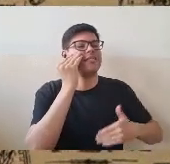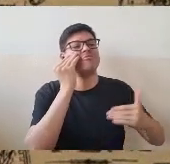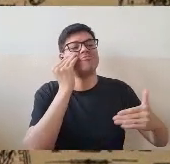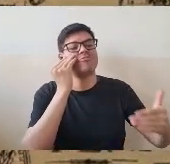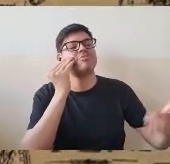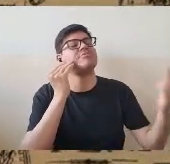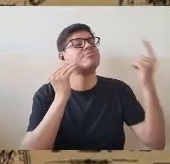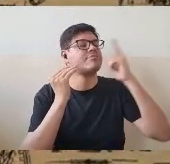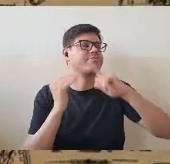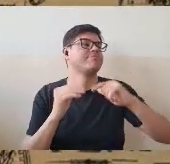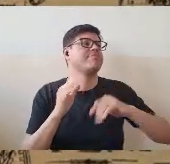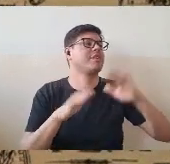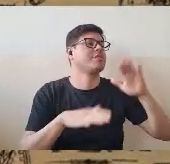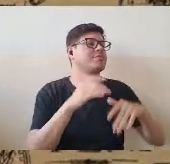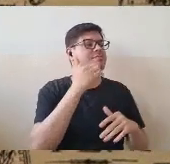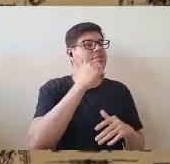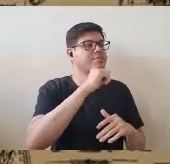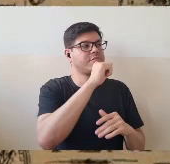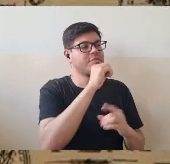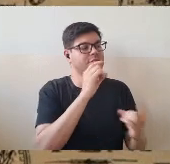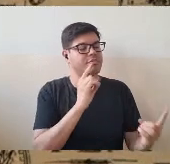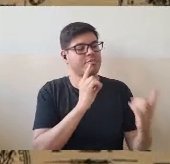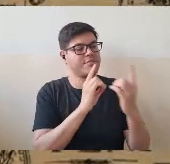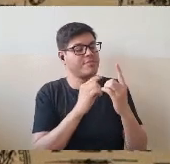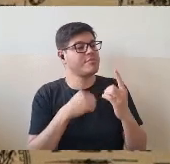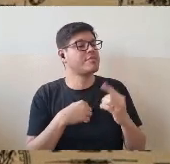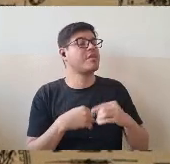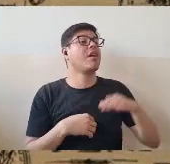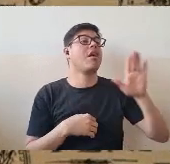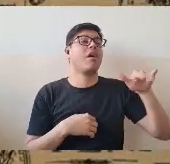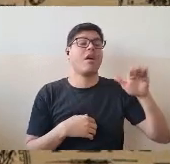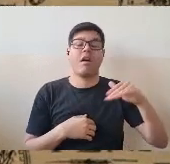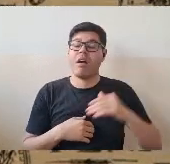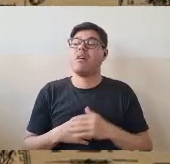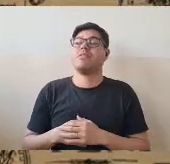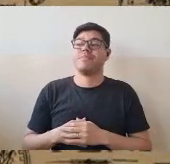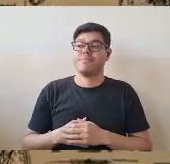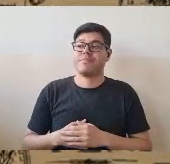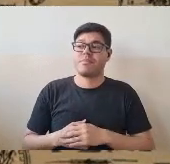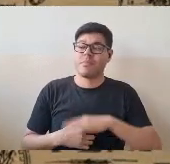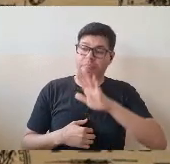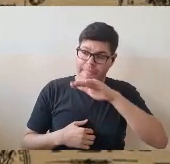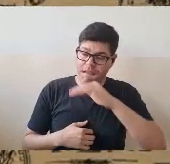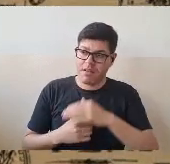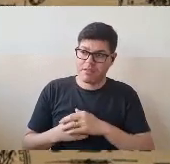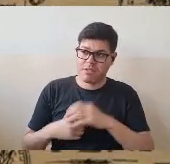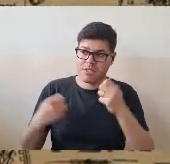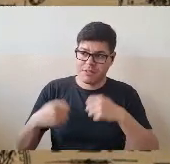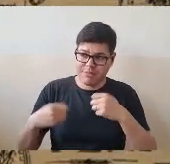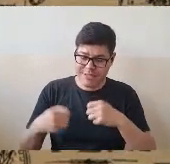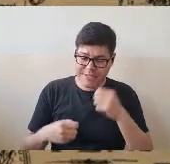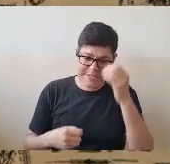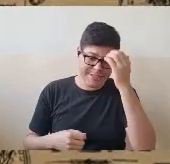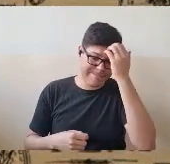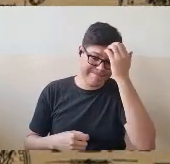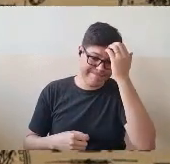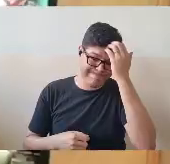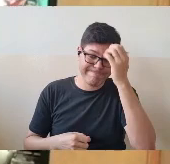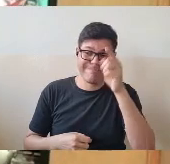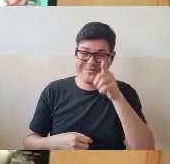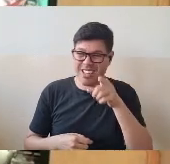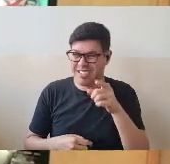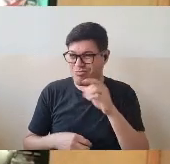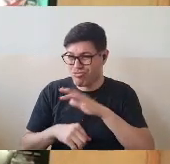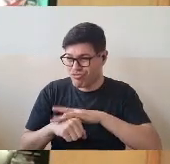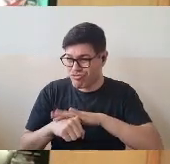consultório, se eu ver se realmente ele está doente, eu acho que ele está até inventando para ver o senhor. Tem muito caso dessa